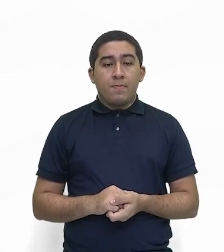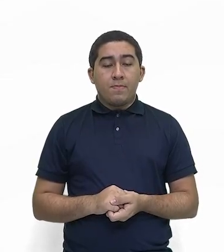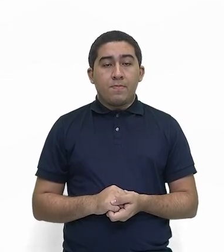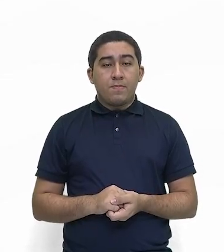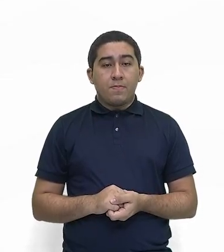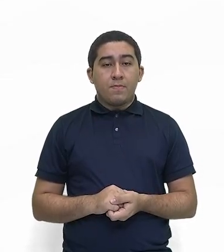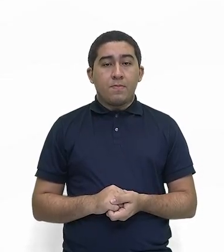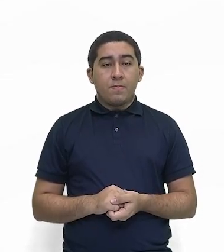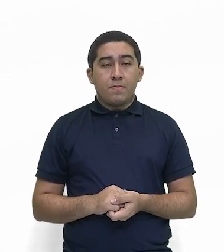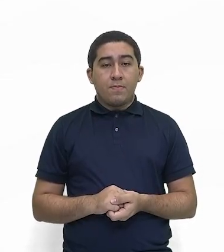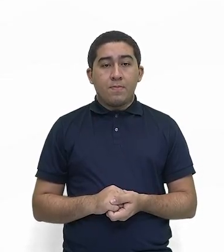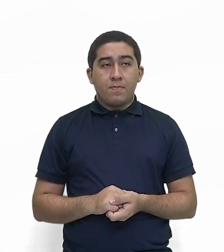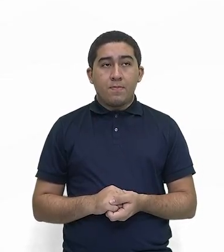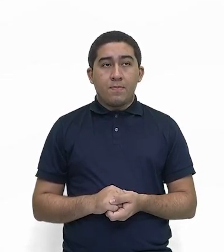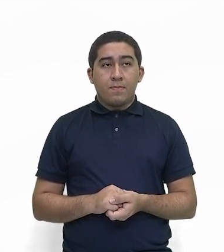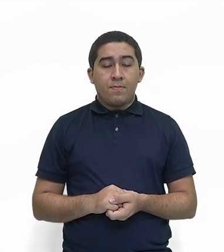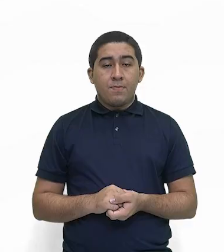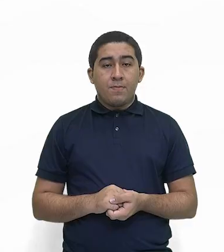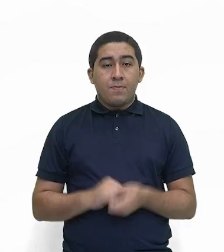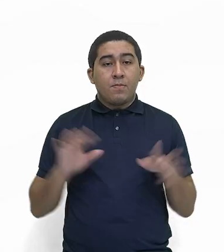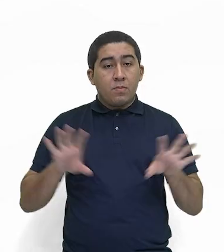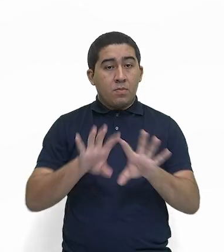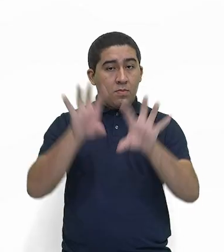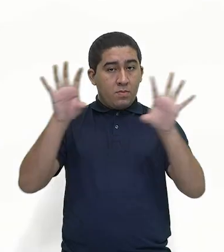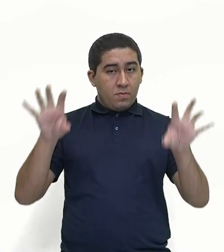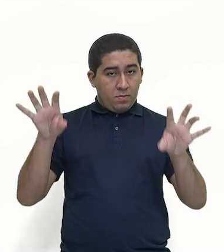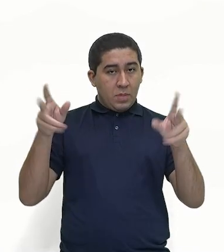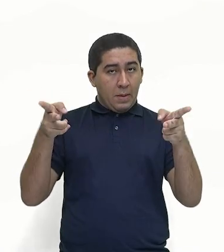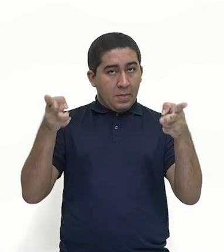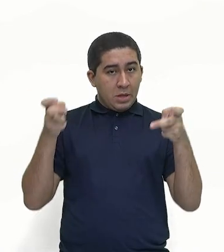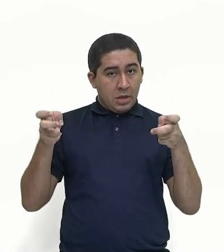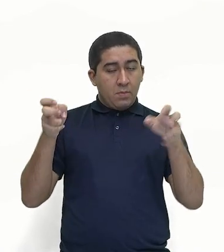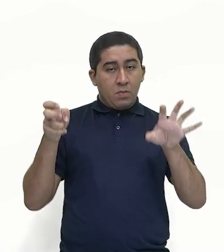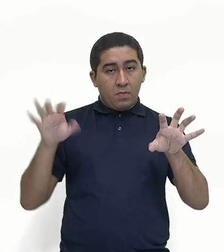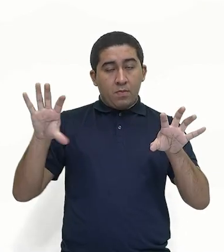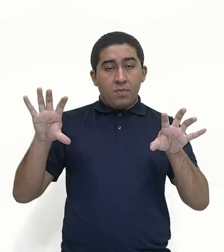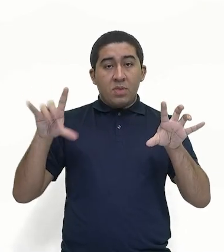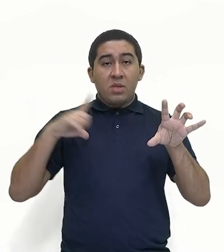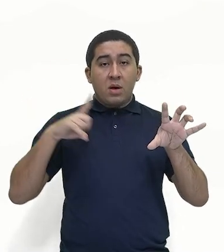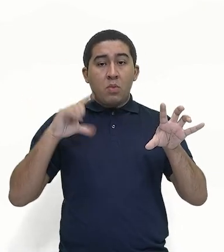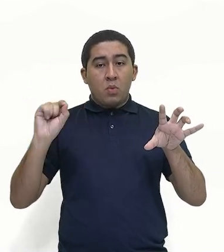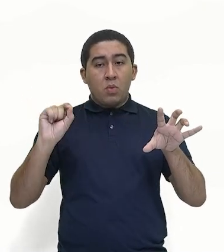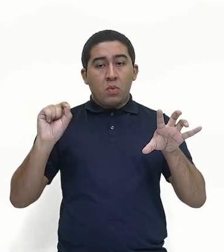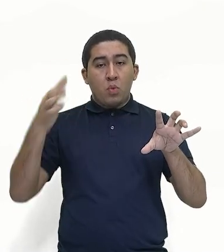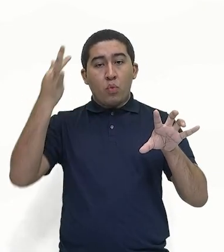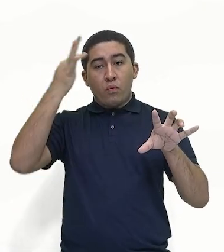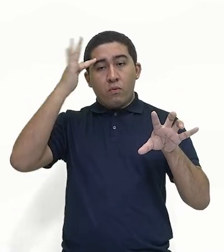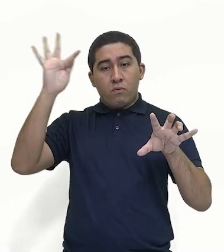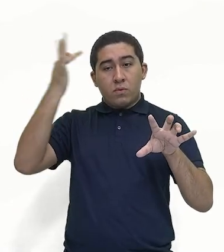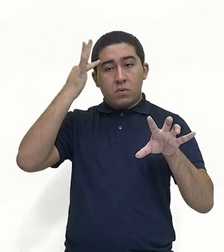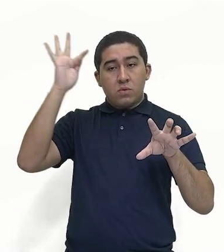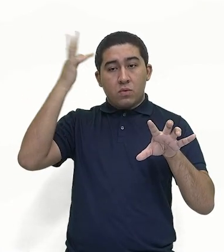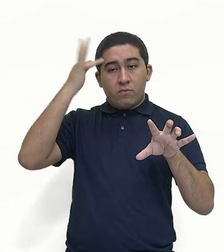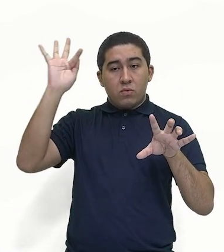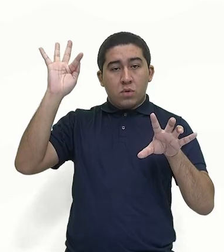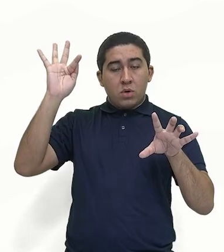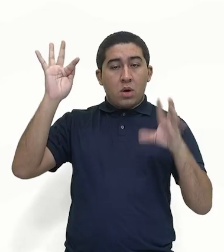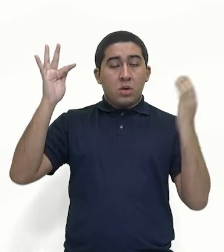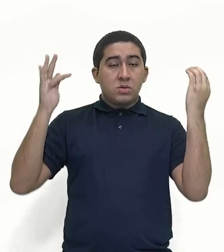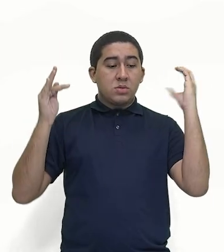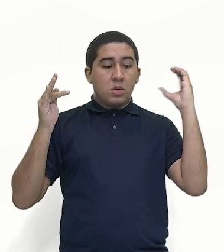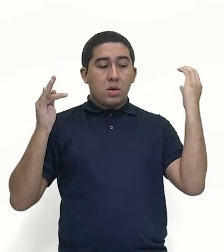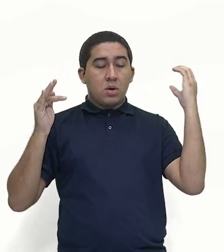aqui do lado da filosofia, né? Então nós temos aqui a filosofia e nós temos aqui a